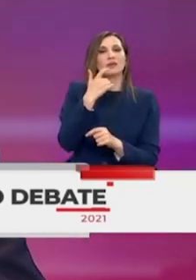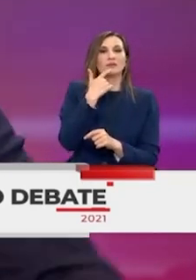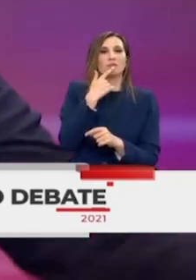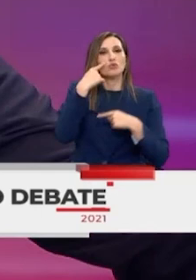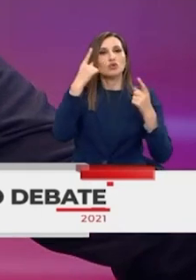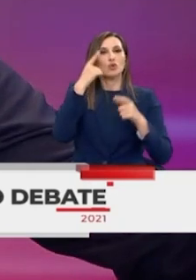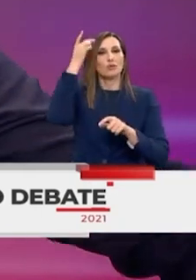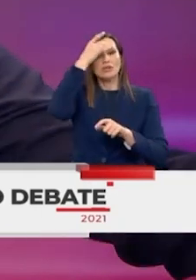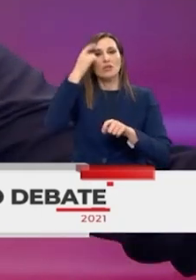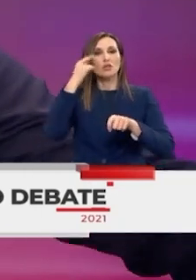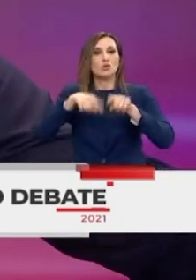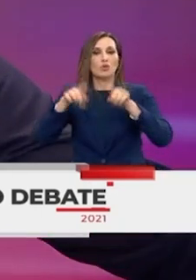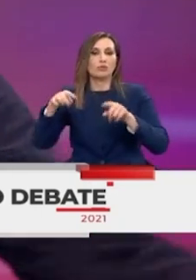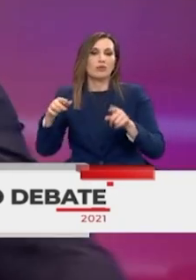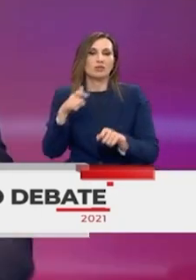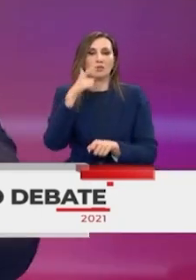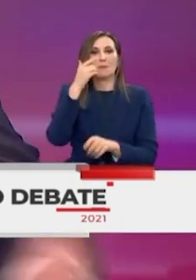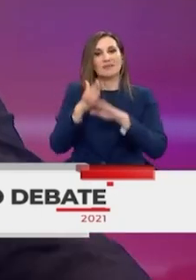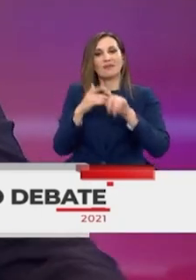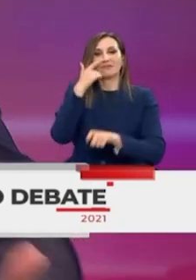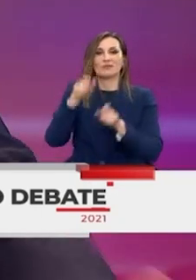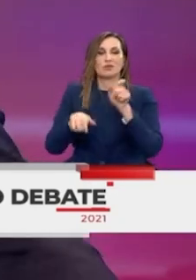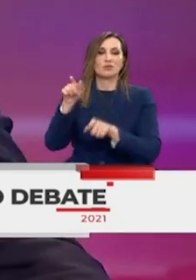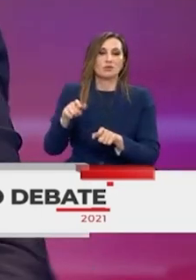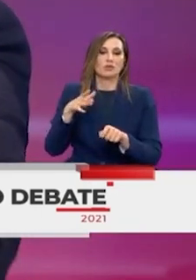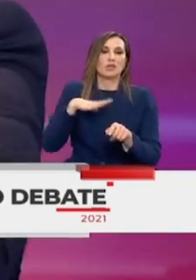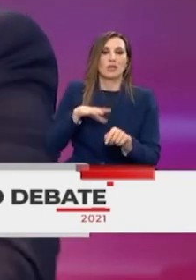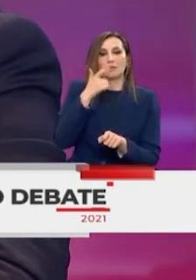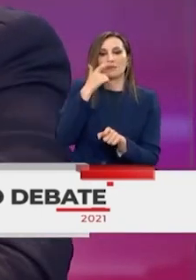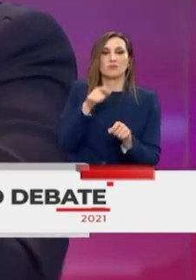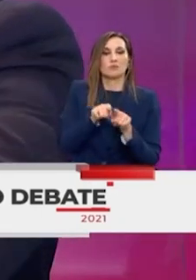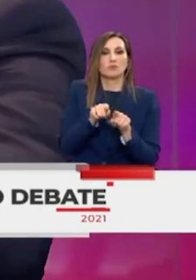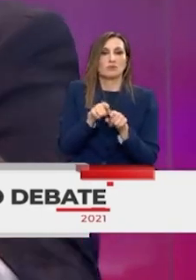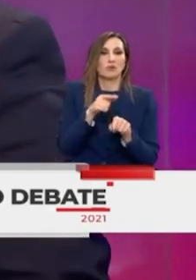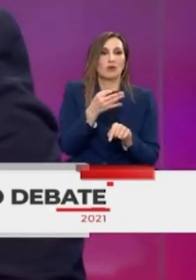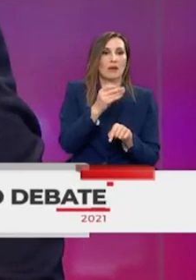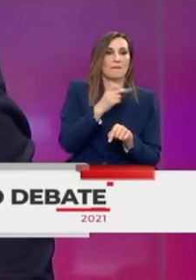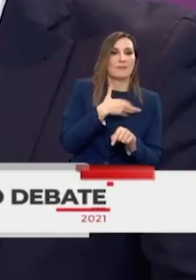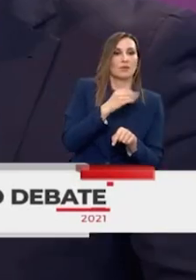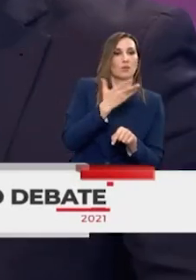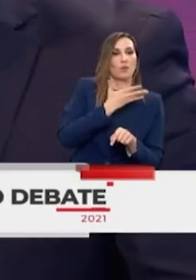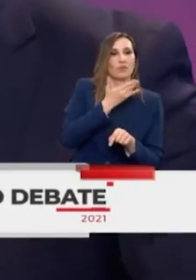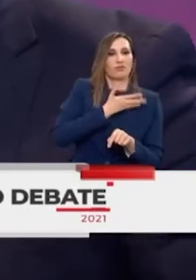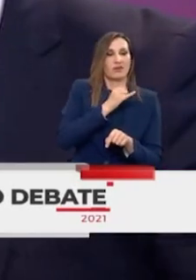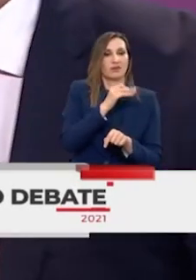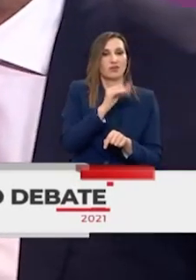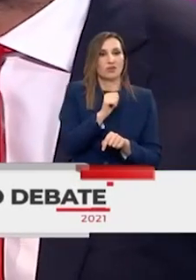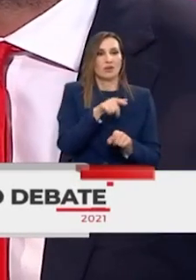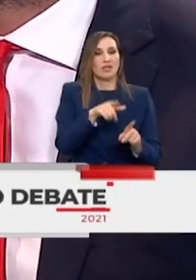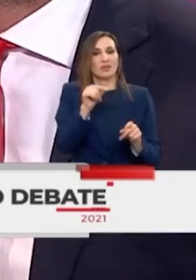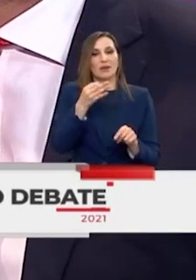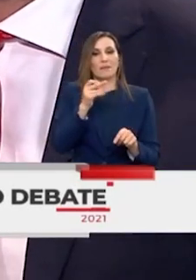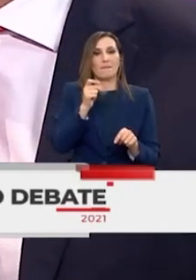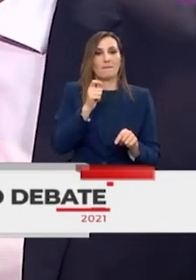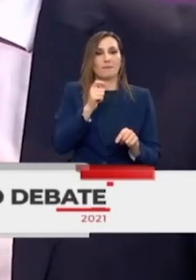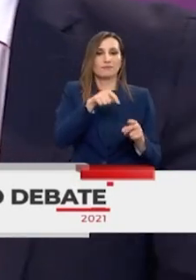perpétua. Fascistas inacreditáveis. Que afinal querem que pessoas como o Pedro Dias, a mãe da Joana, fiquem na prisão a vida toda. São fascistas estas pessoas.